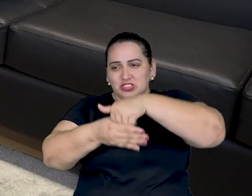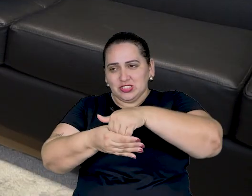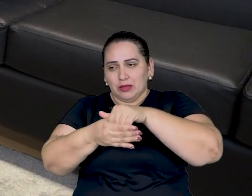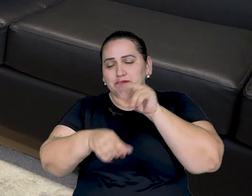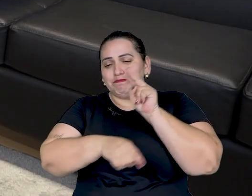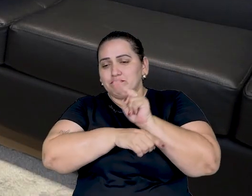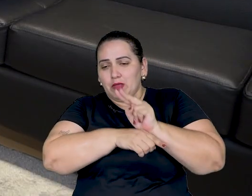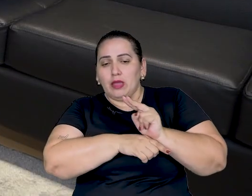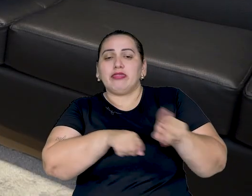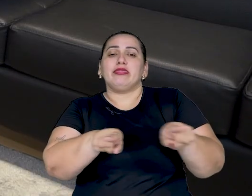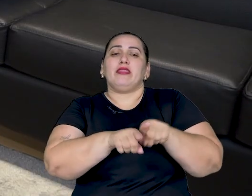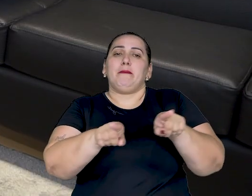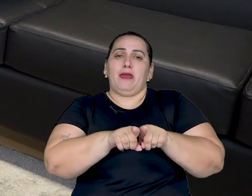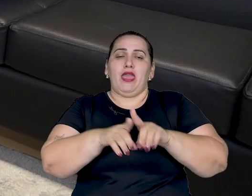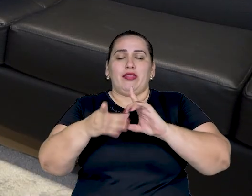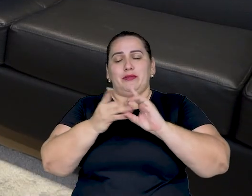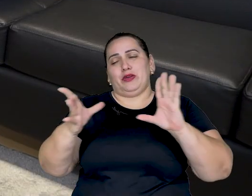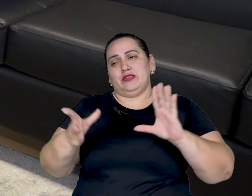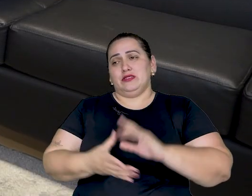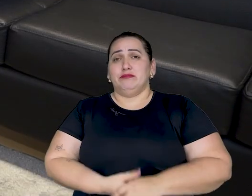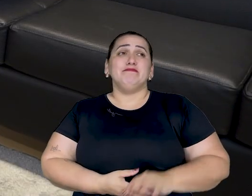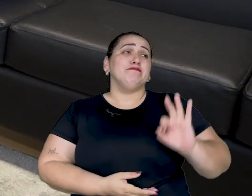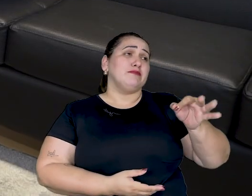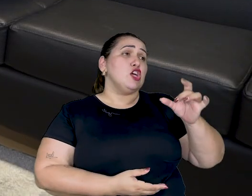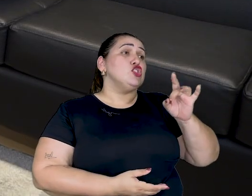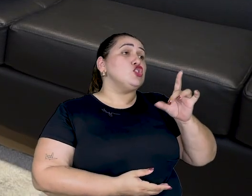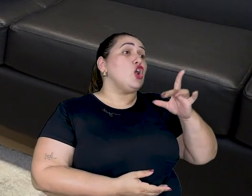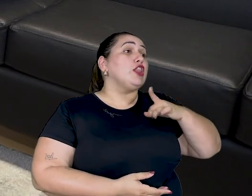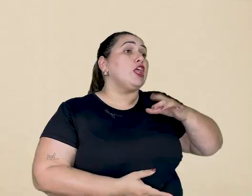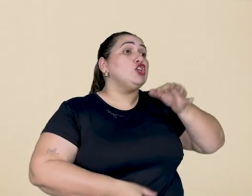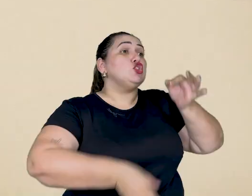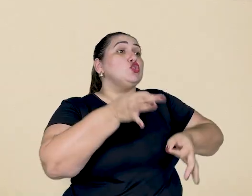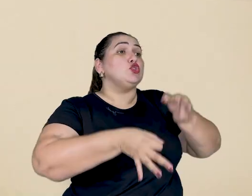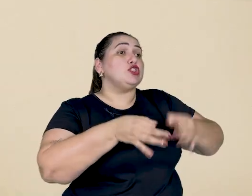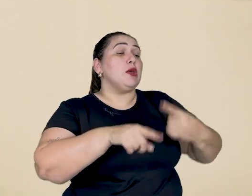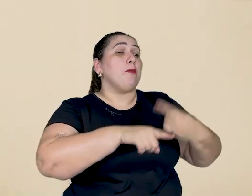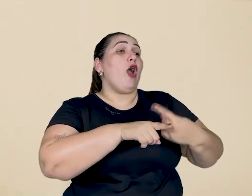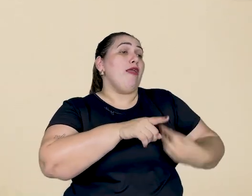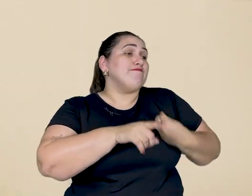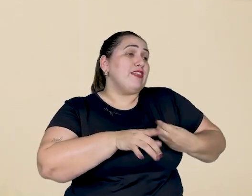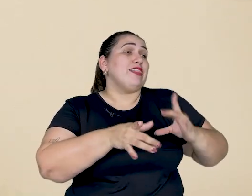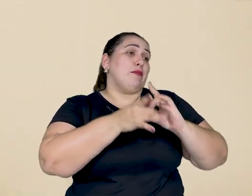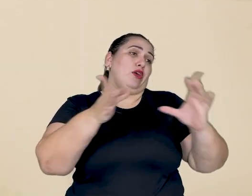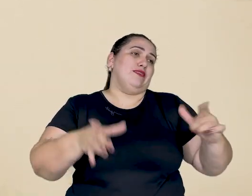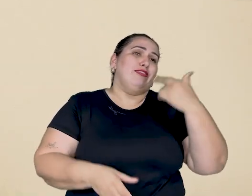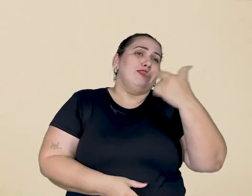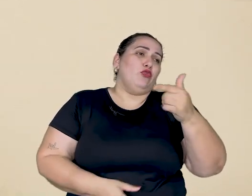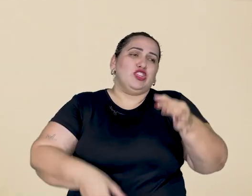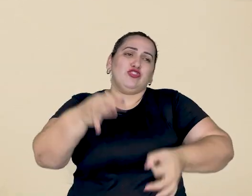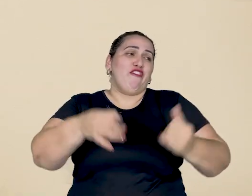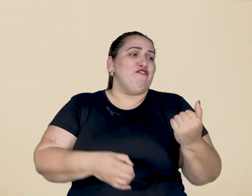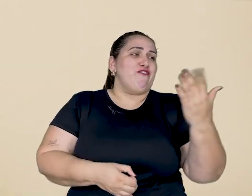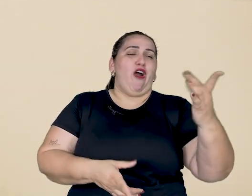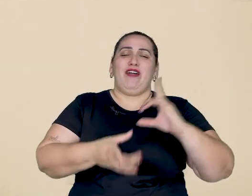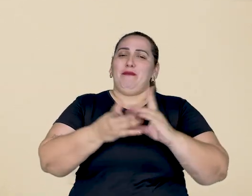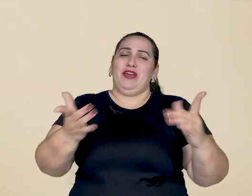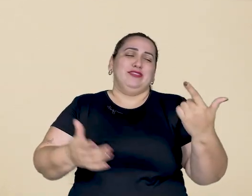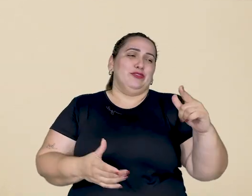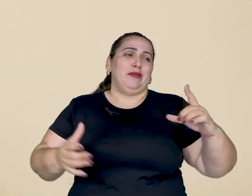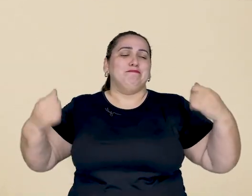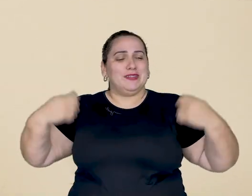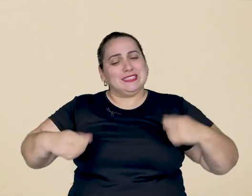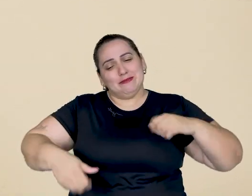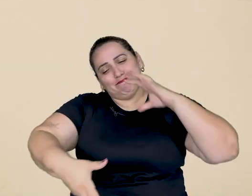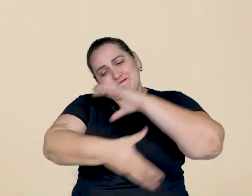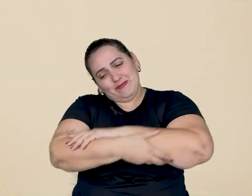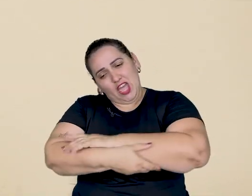justiça eleitoral está aqui para proteger também a democracia. E outra, só existe justiça enquanto existe democracia. Não existe justiça